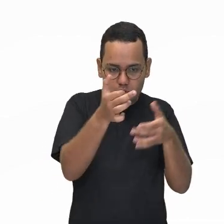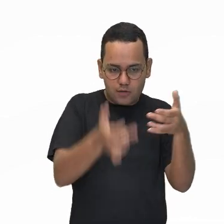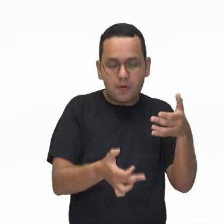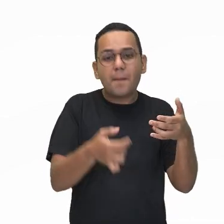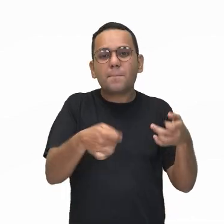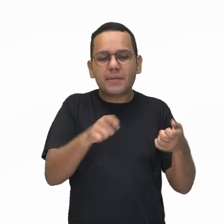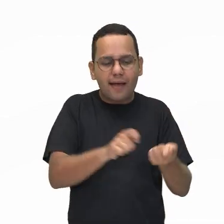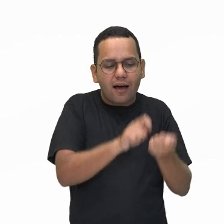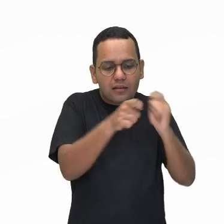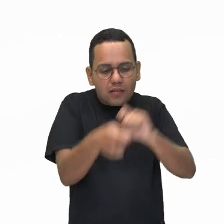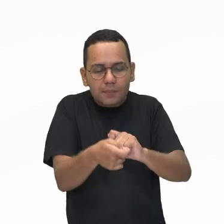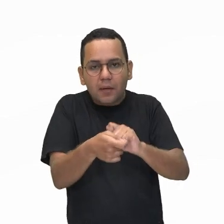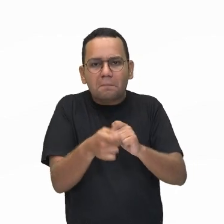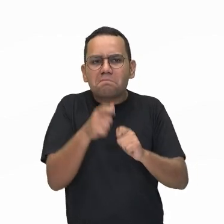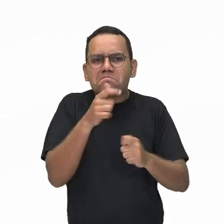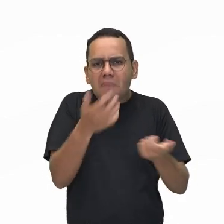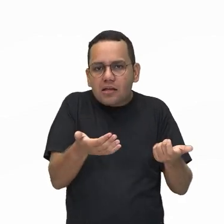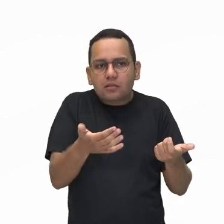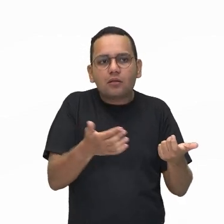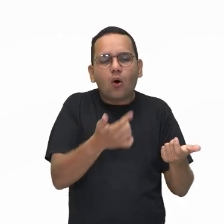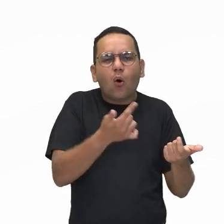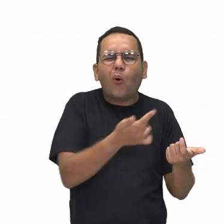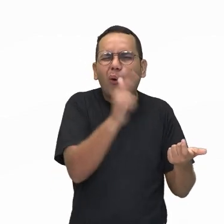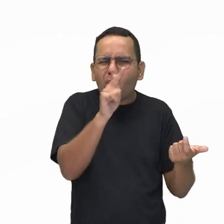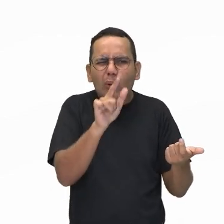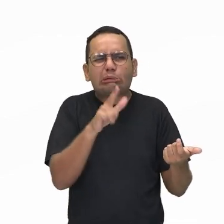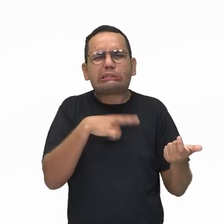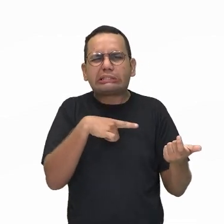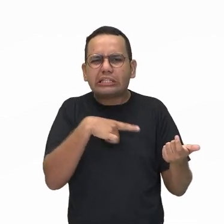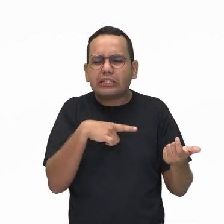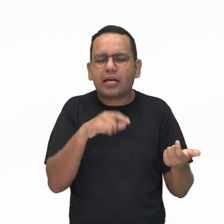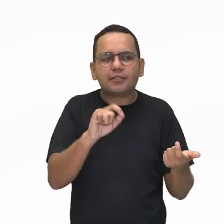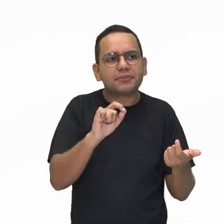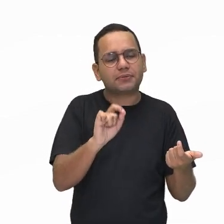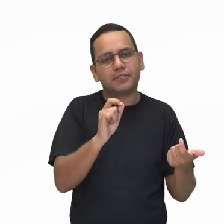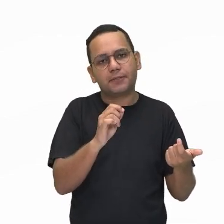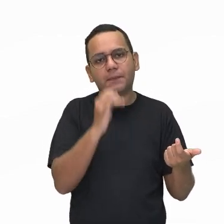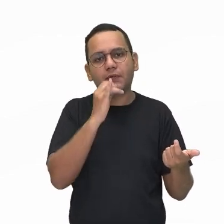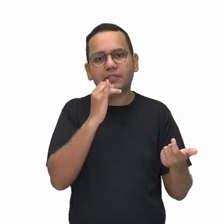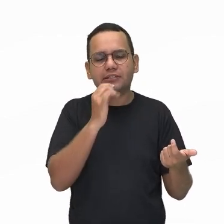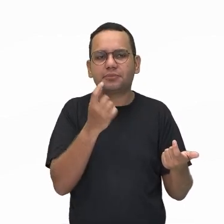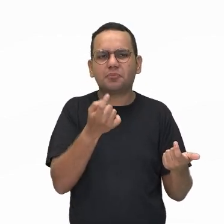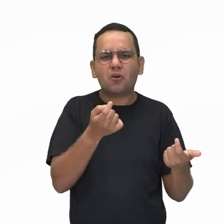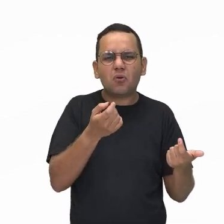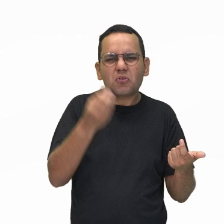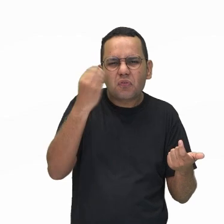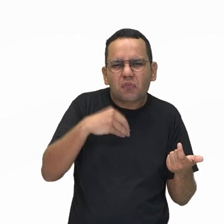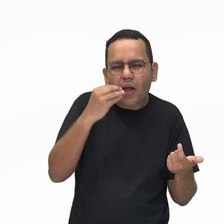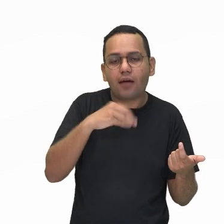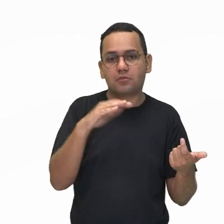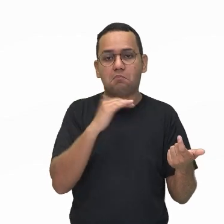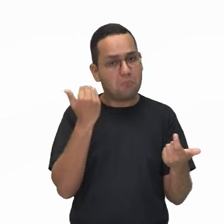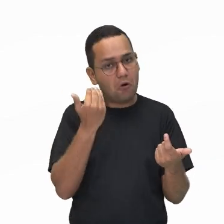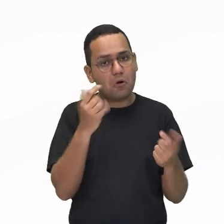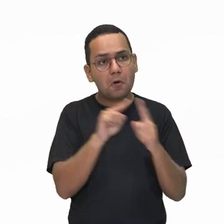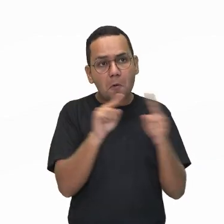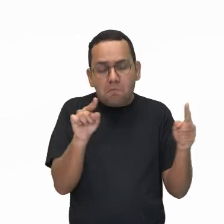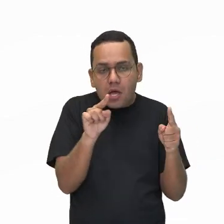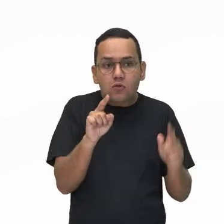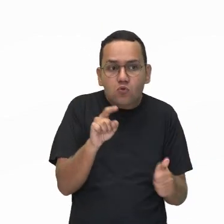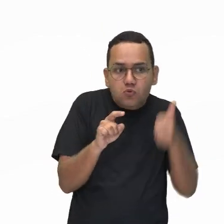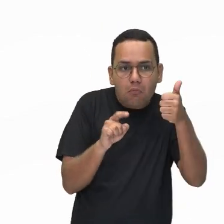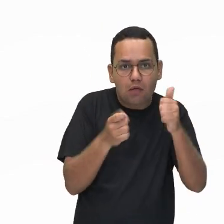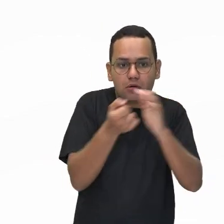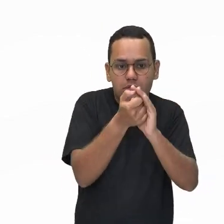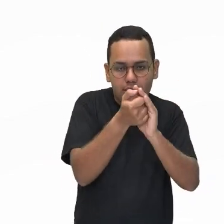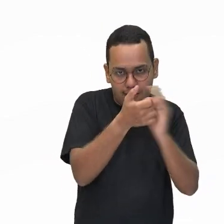menos favorecidos, né, naquela mudança ambiental, morrem, e aquelas características genéticas melhor adaptadas